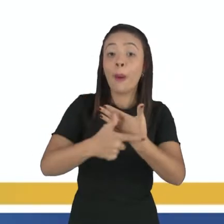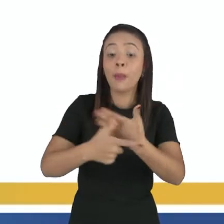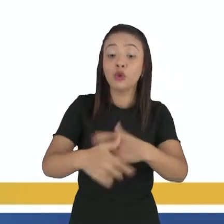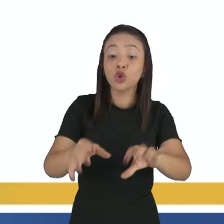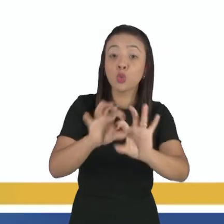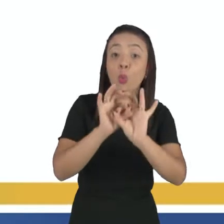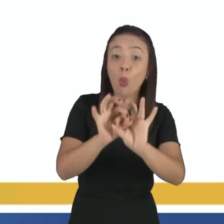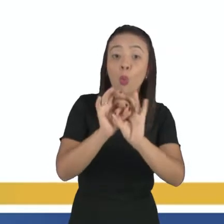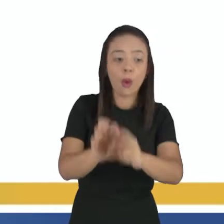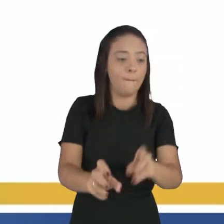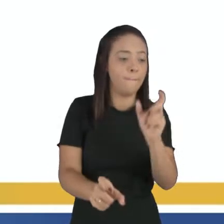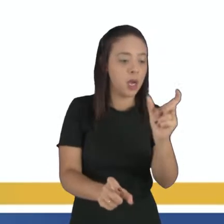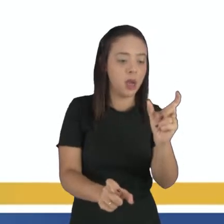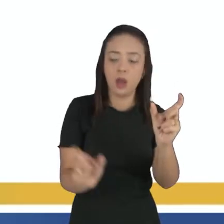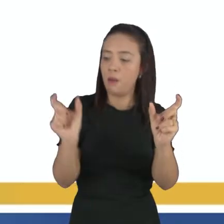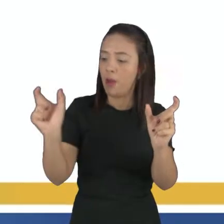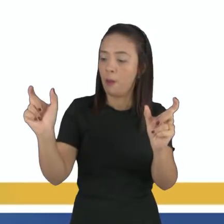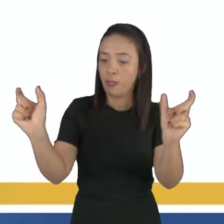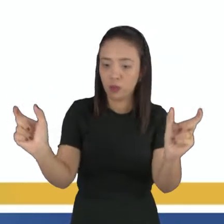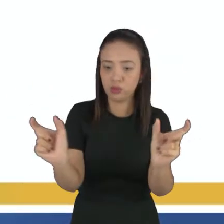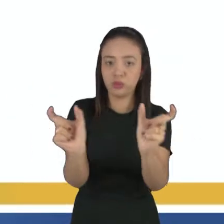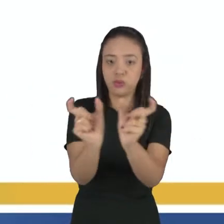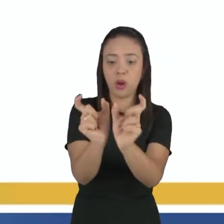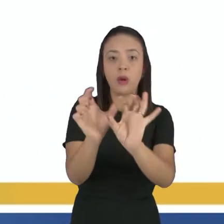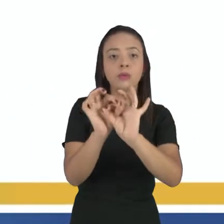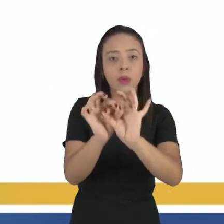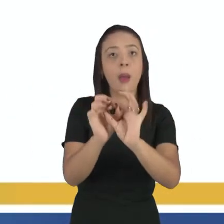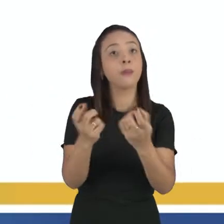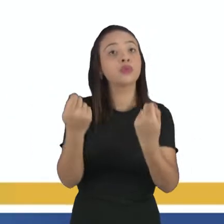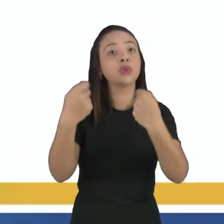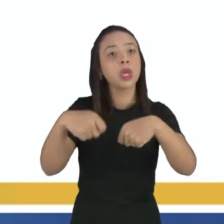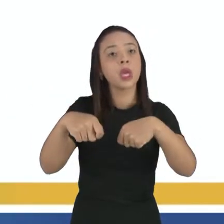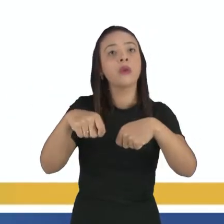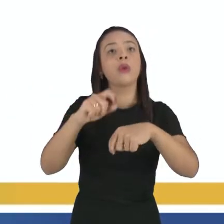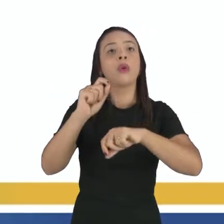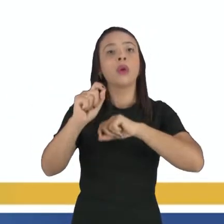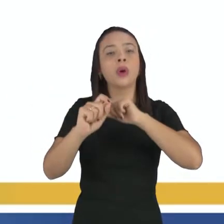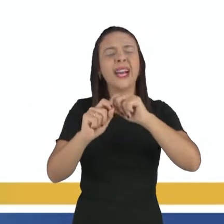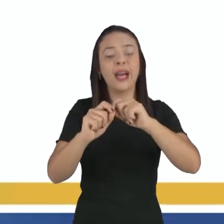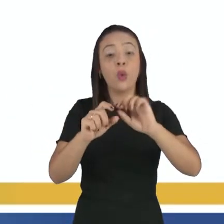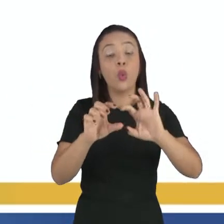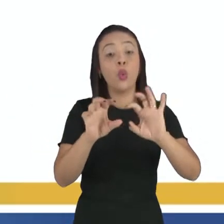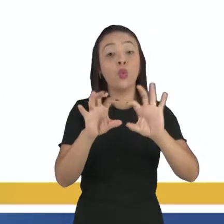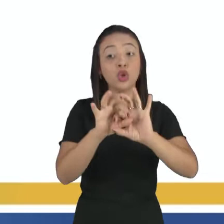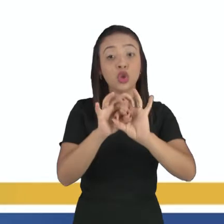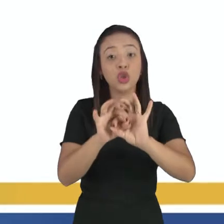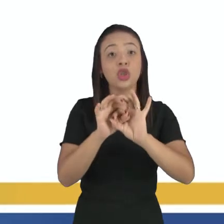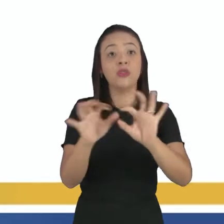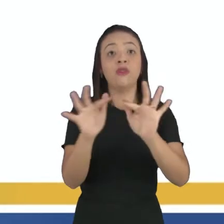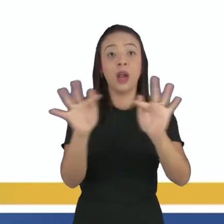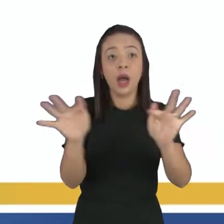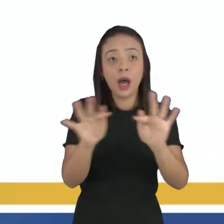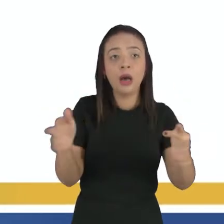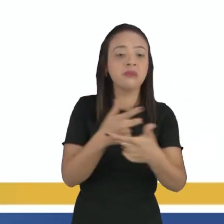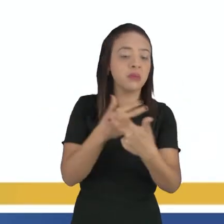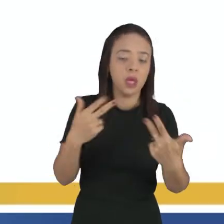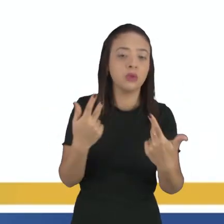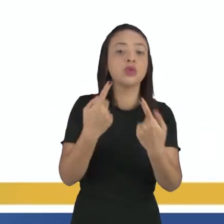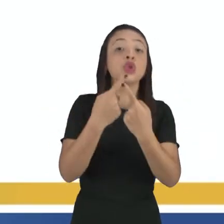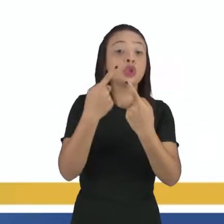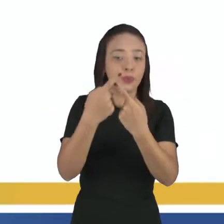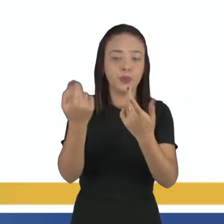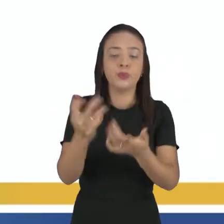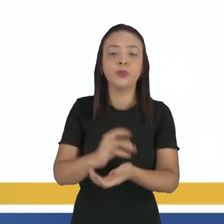palavras unir as palavras então podem ser locuções ligar as orações períodos e